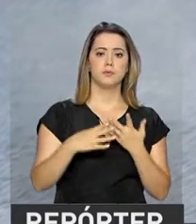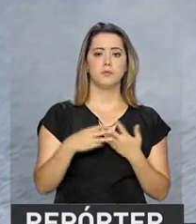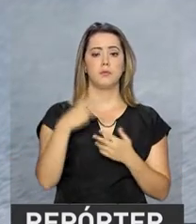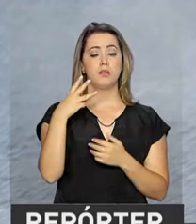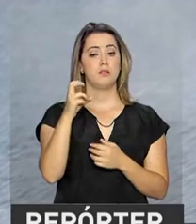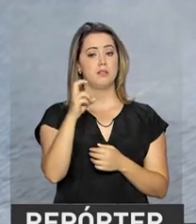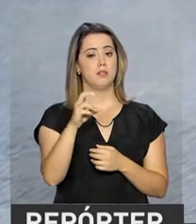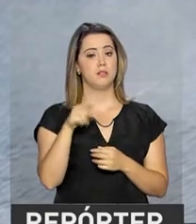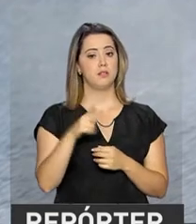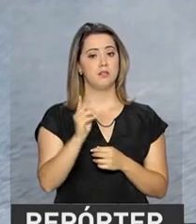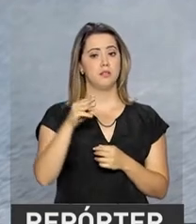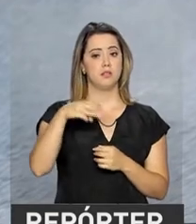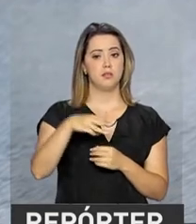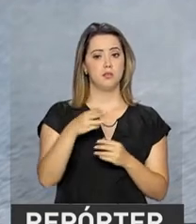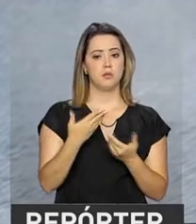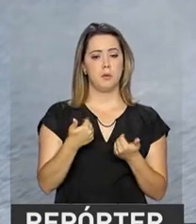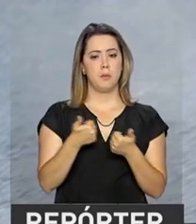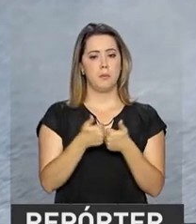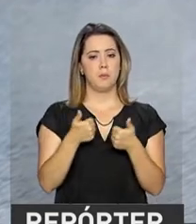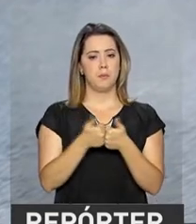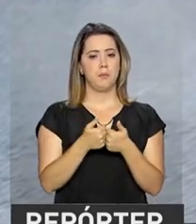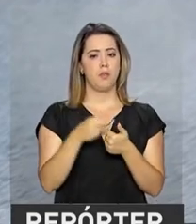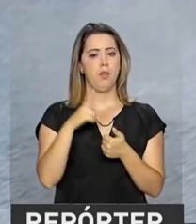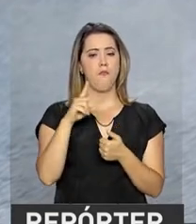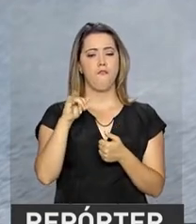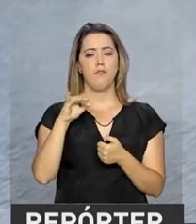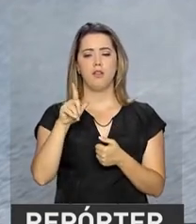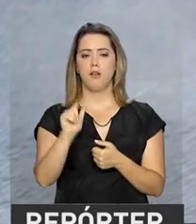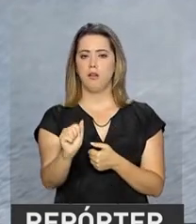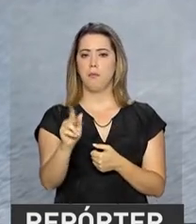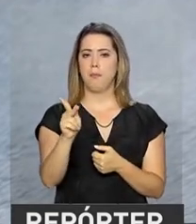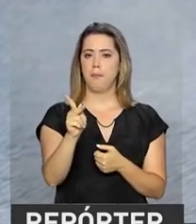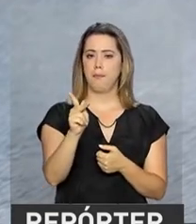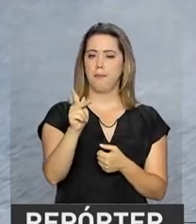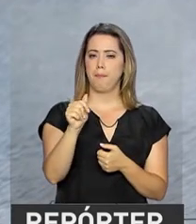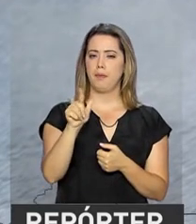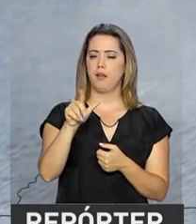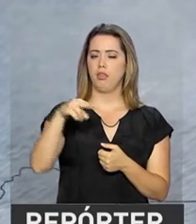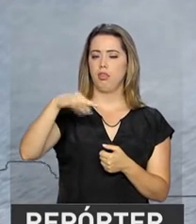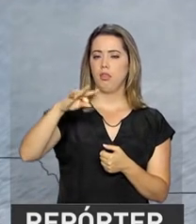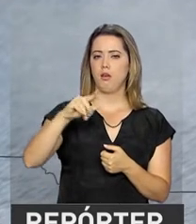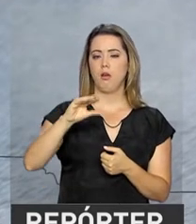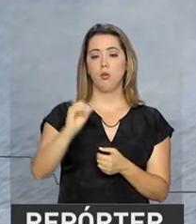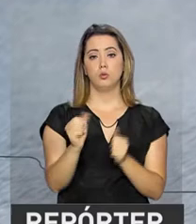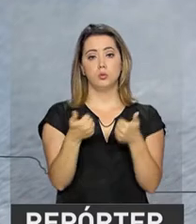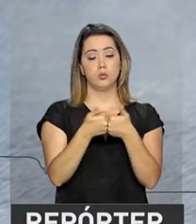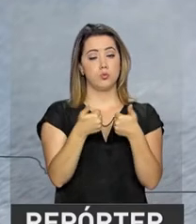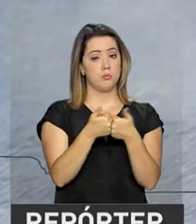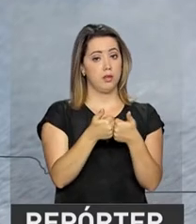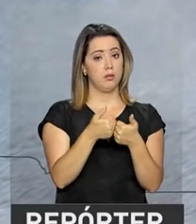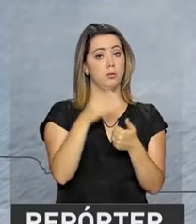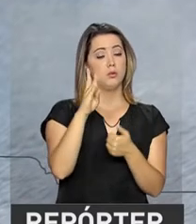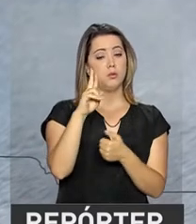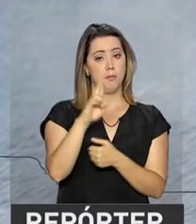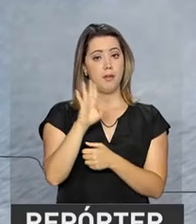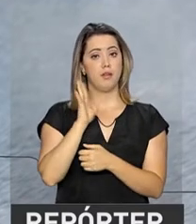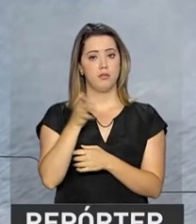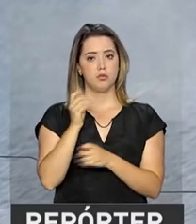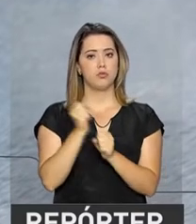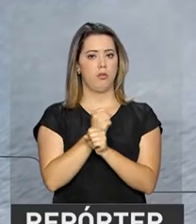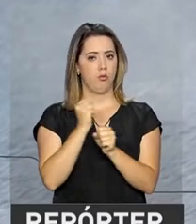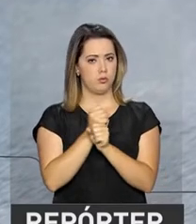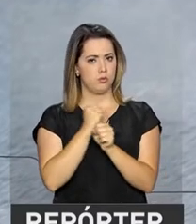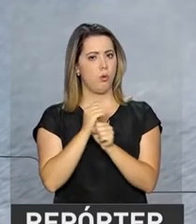35 quilômetros entre o povoado de vila planalto e o entroncamento com a br 230 já estão em